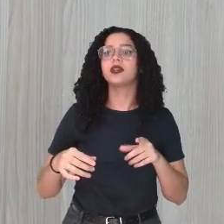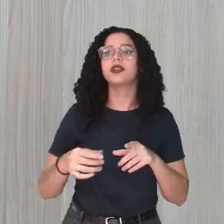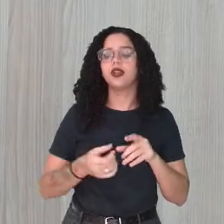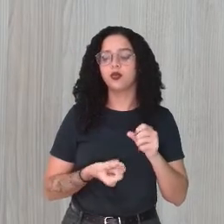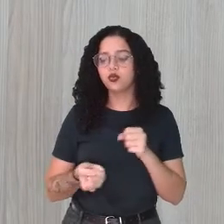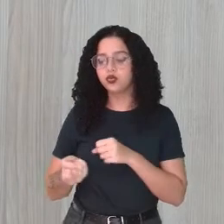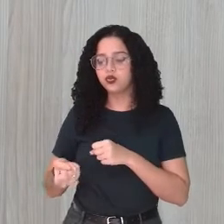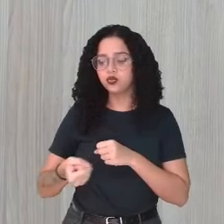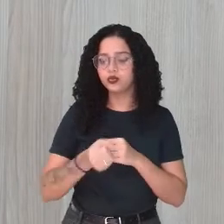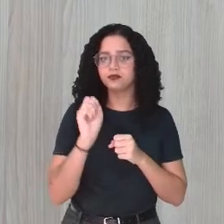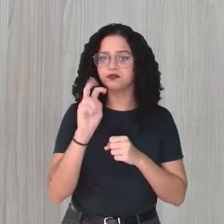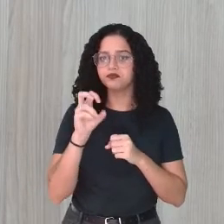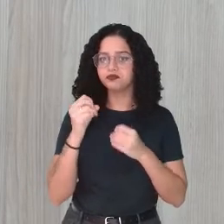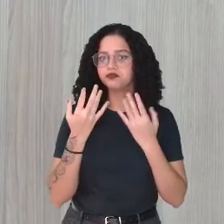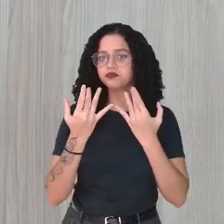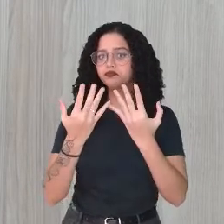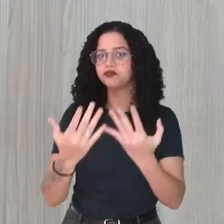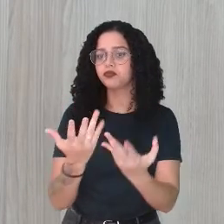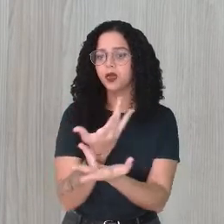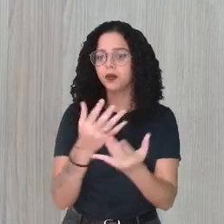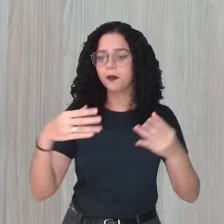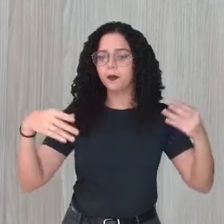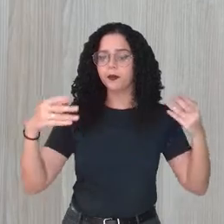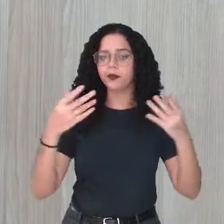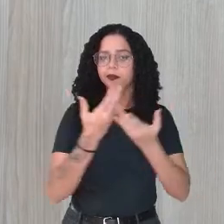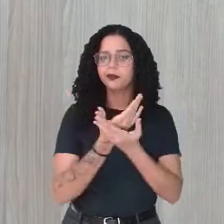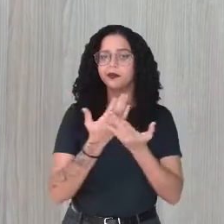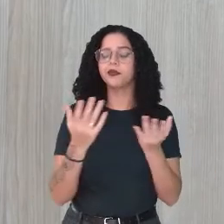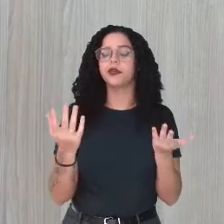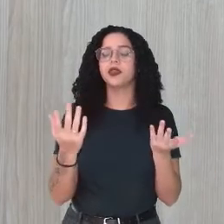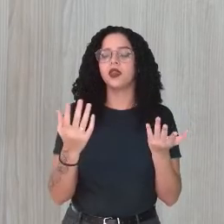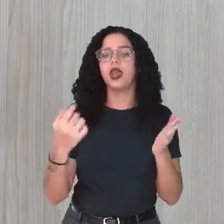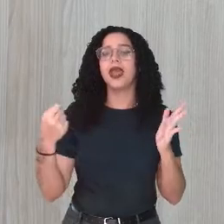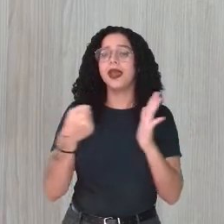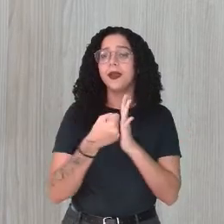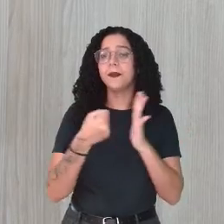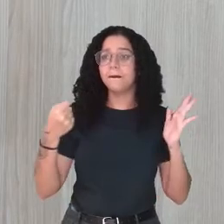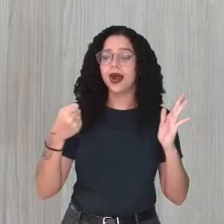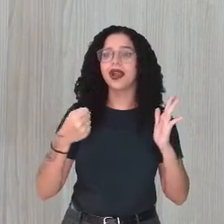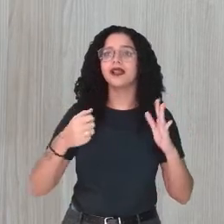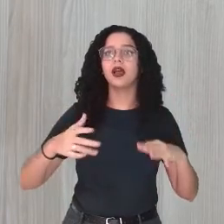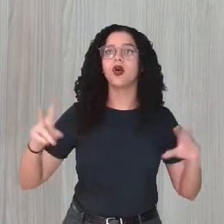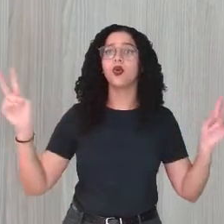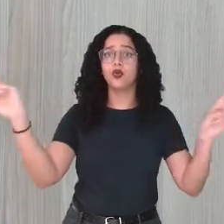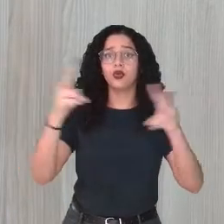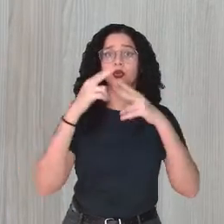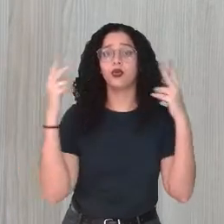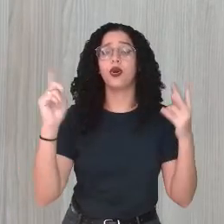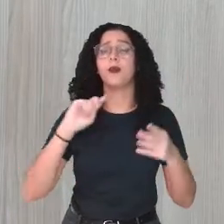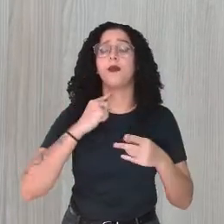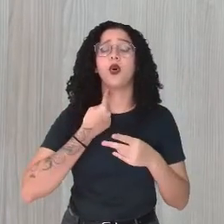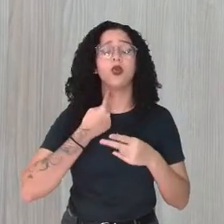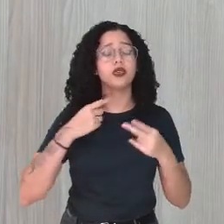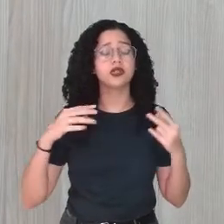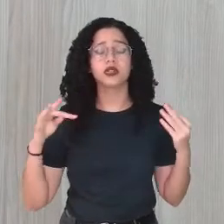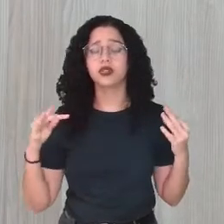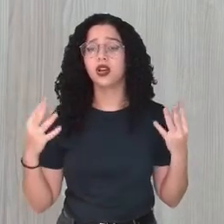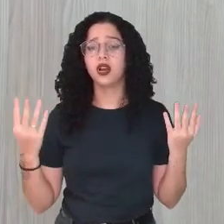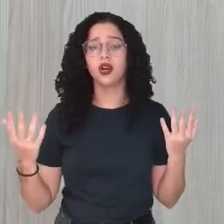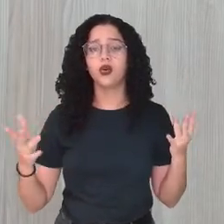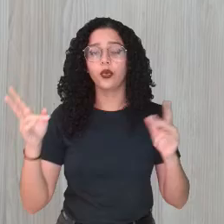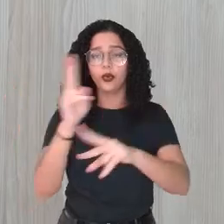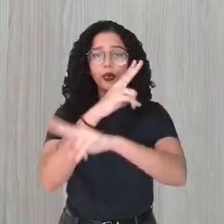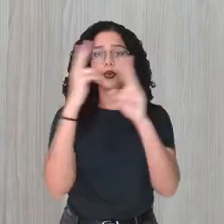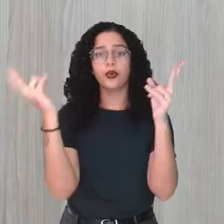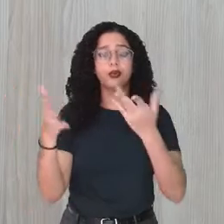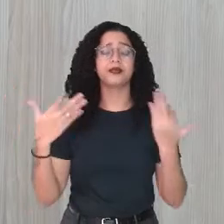bombeando, né, o agrotóxico ali naquela plantação, impacta a atmosfera, né, a poluição também ali do